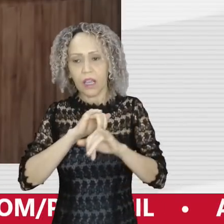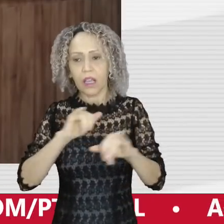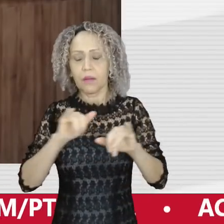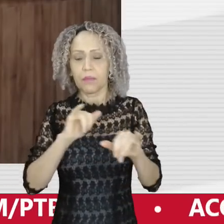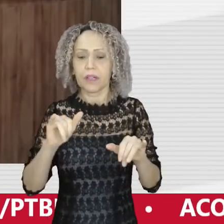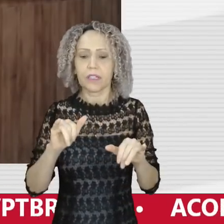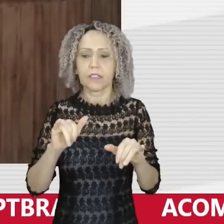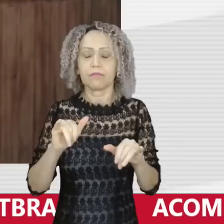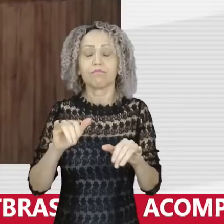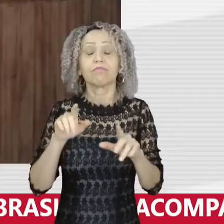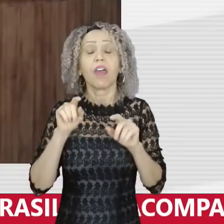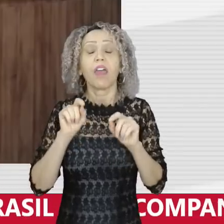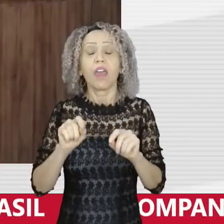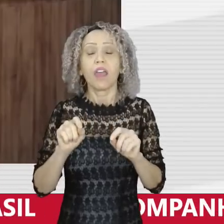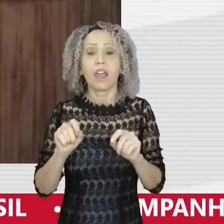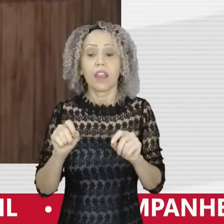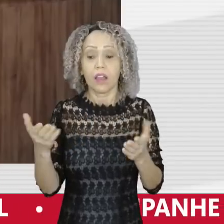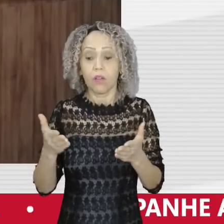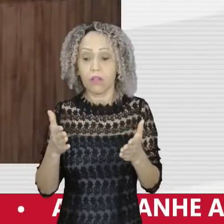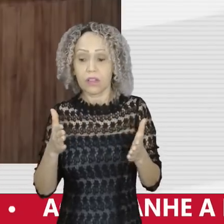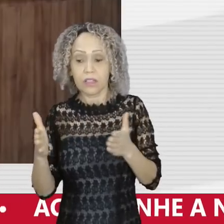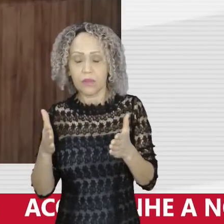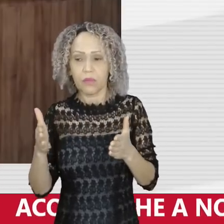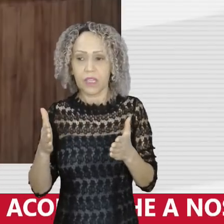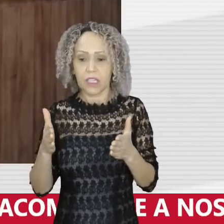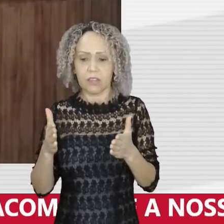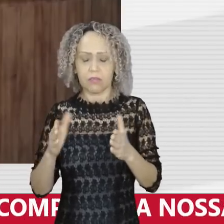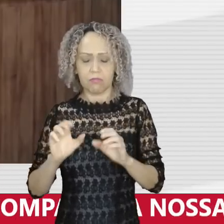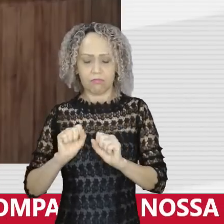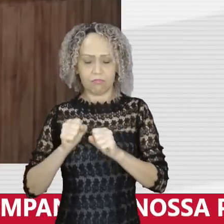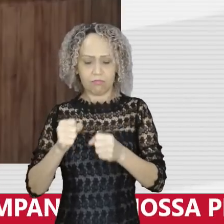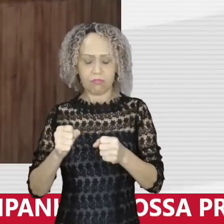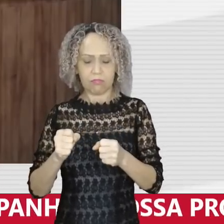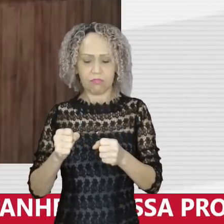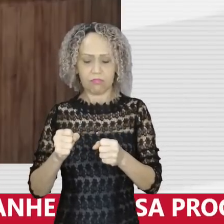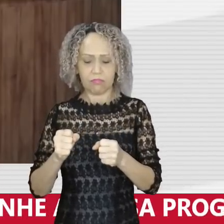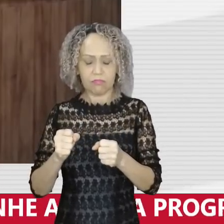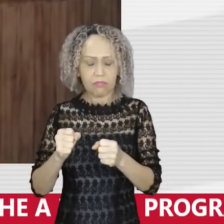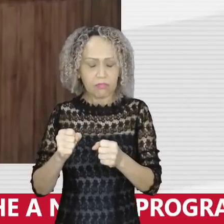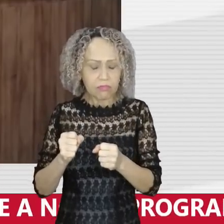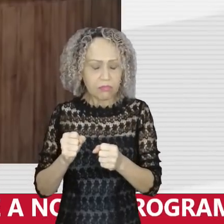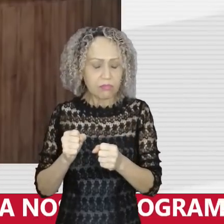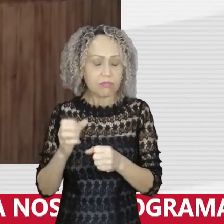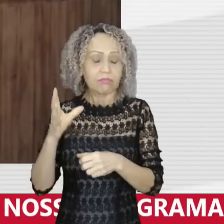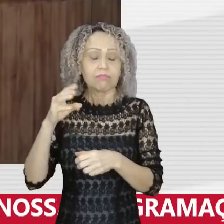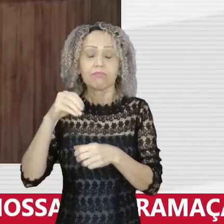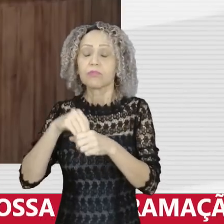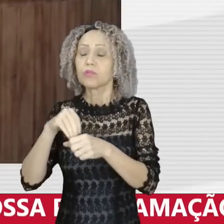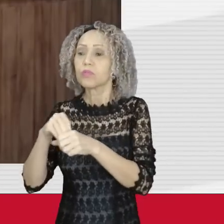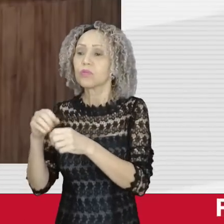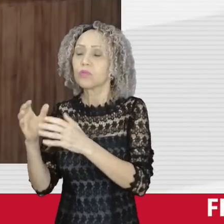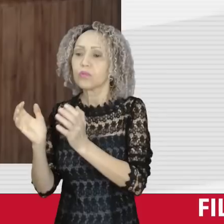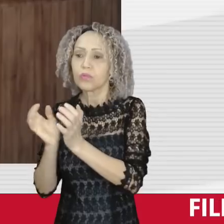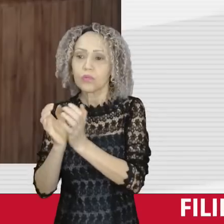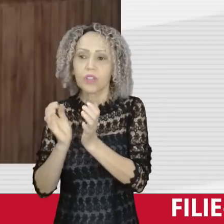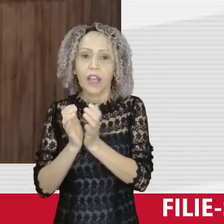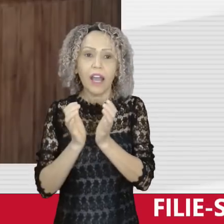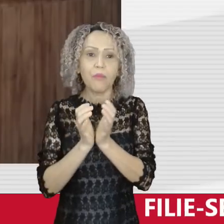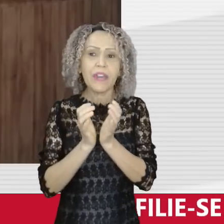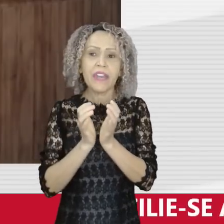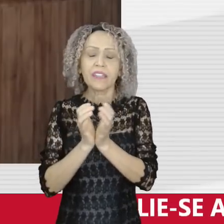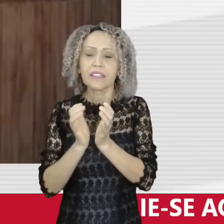do dia para colaborar ao lado de outros dirigentes e outras lideranças da capital federal numa